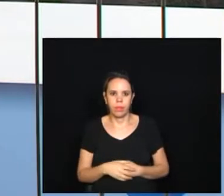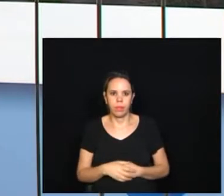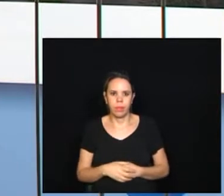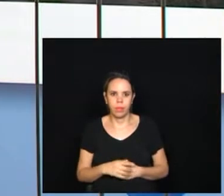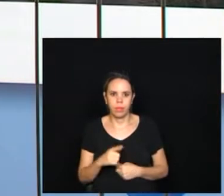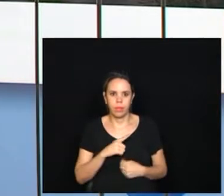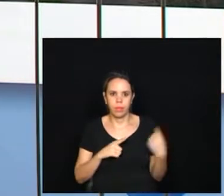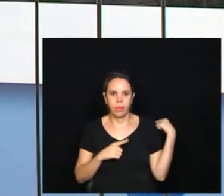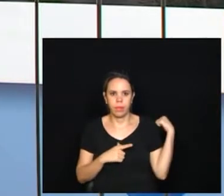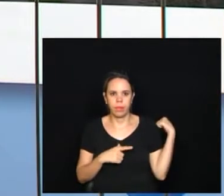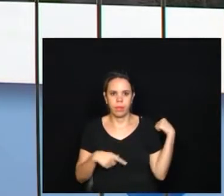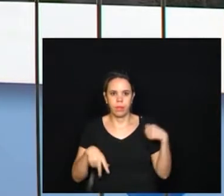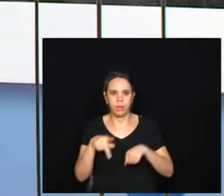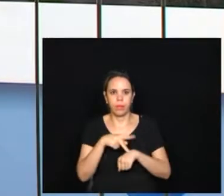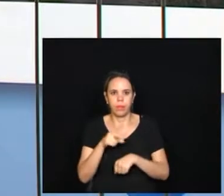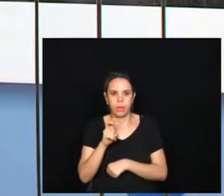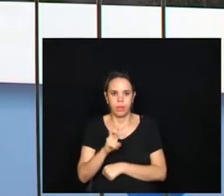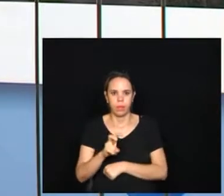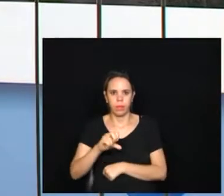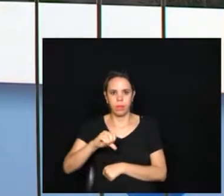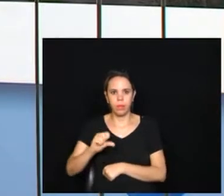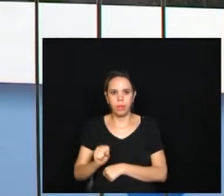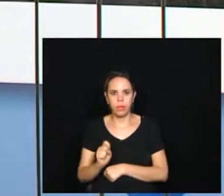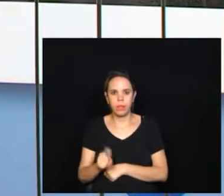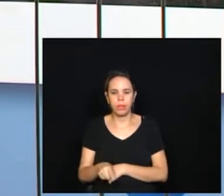nós temos no país